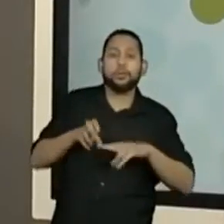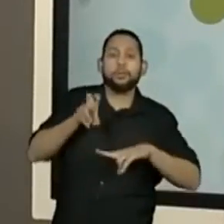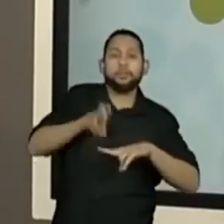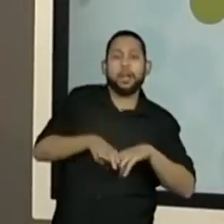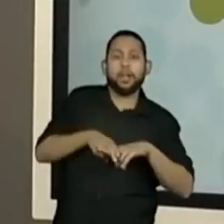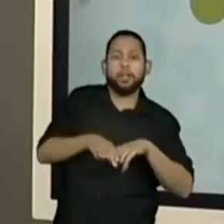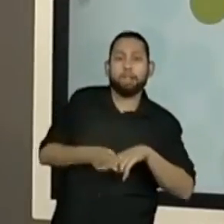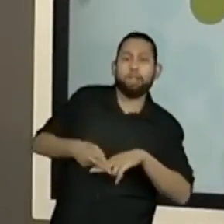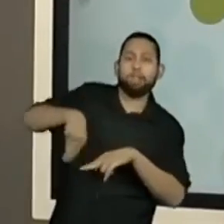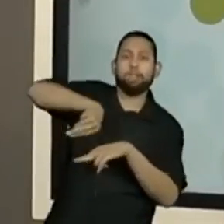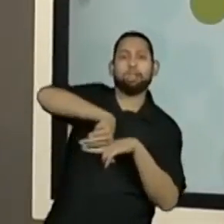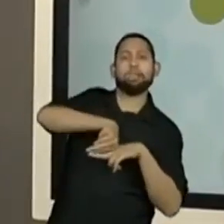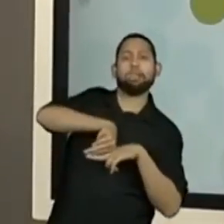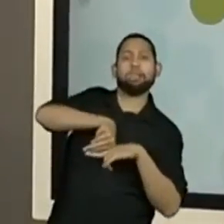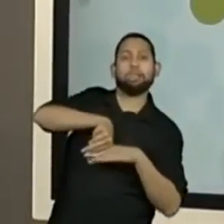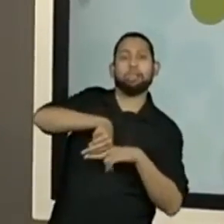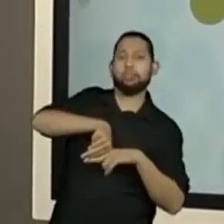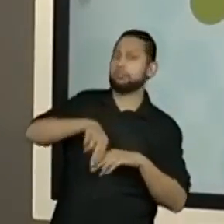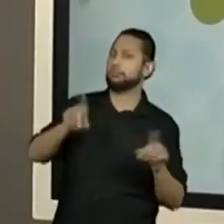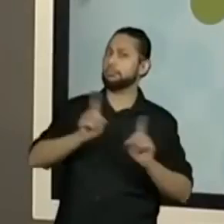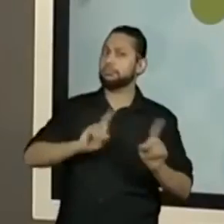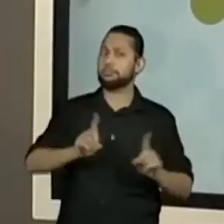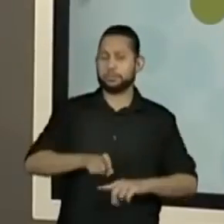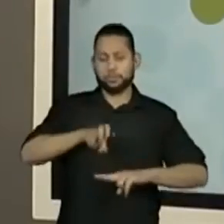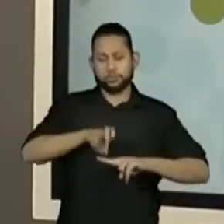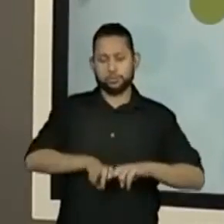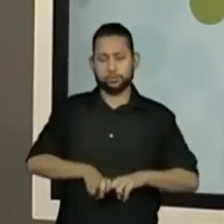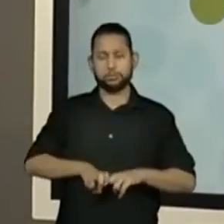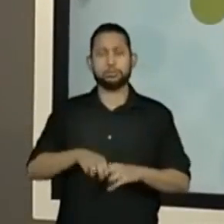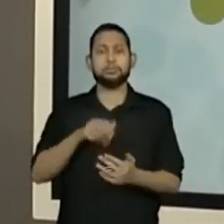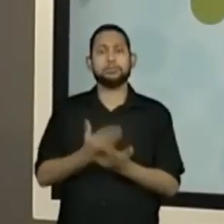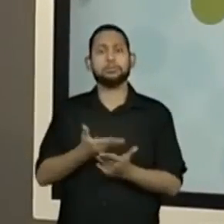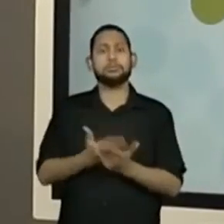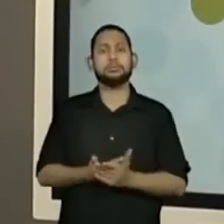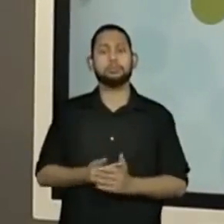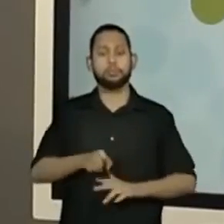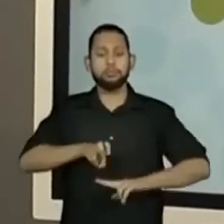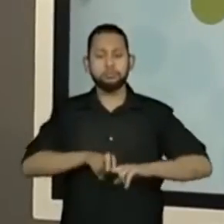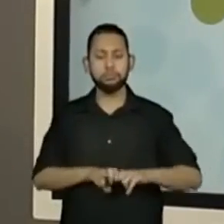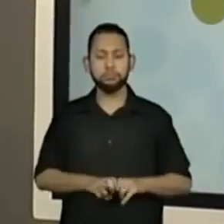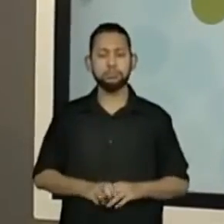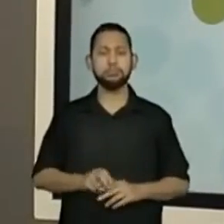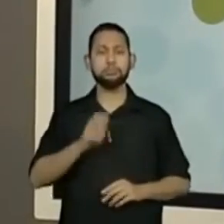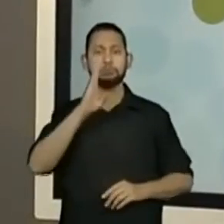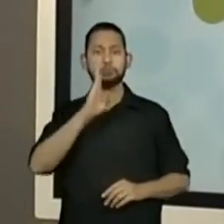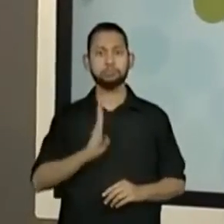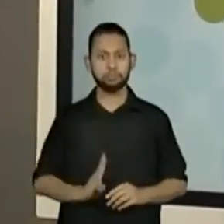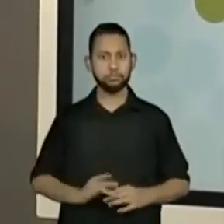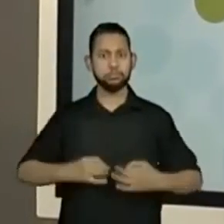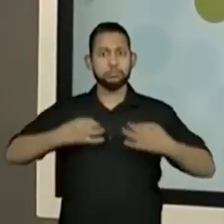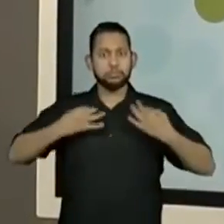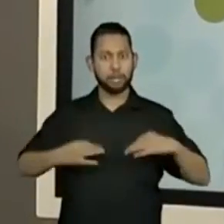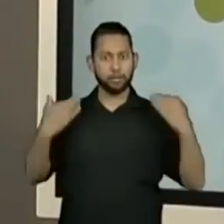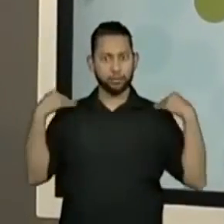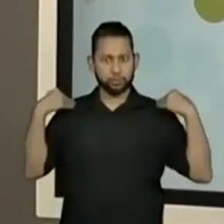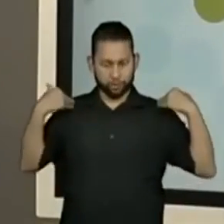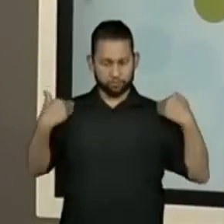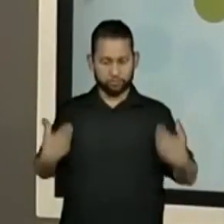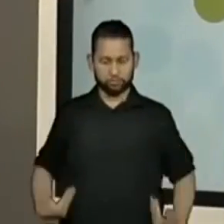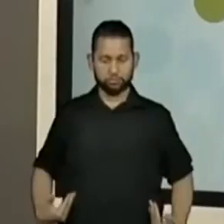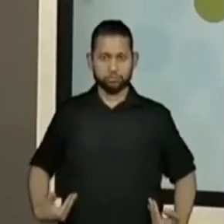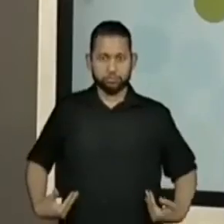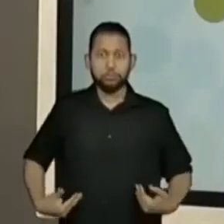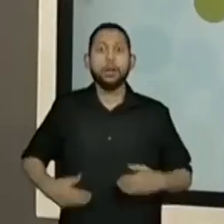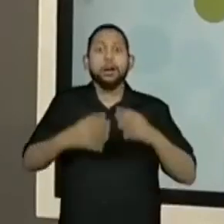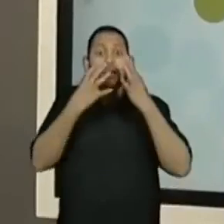com as pernas para o ar para estudar tem que sentar direito tem que se posicionar de uma forma adequada tá